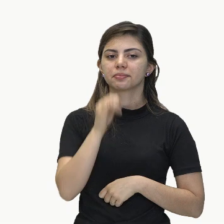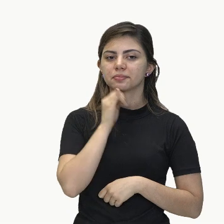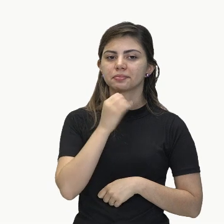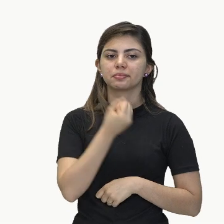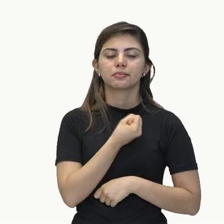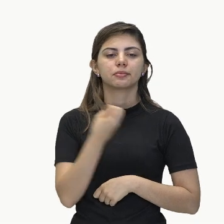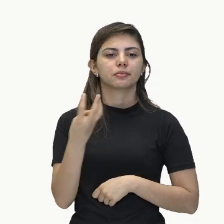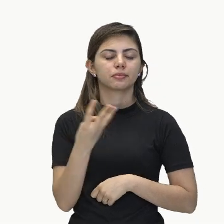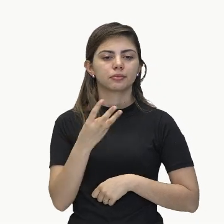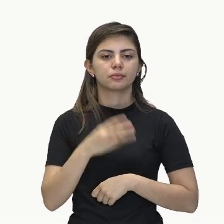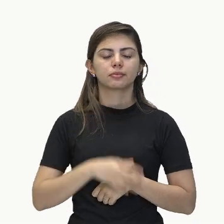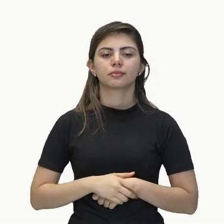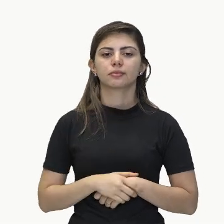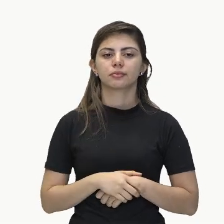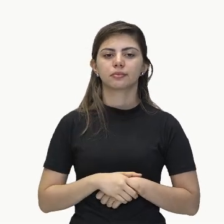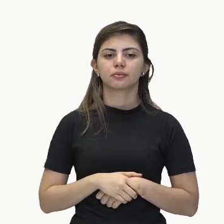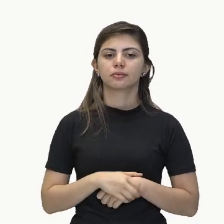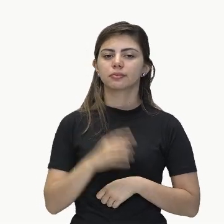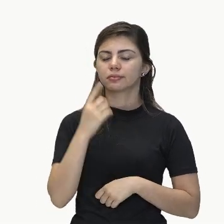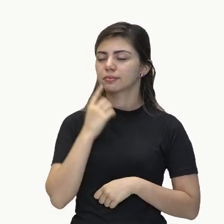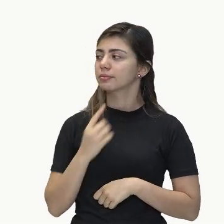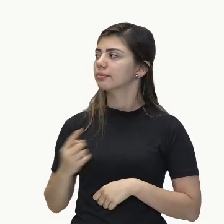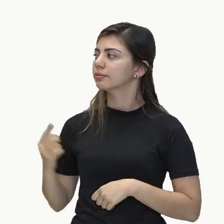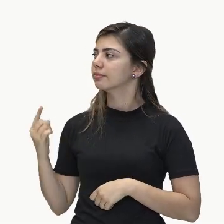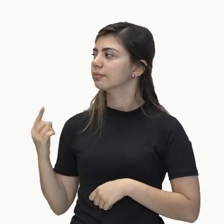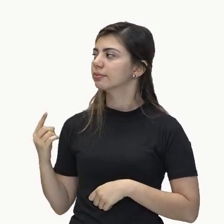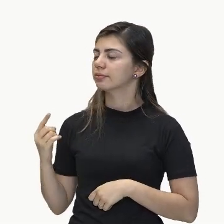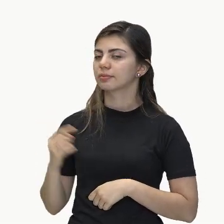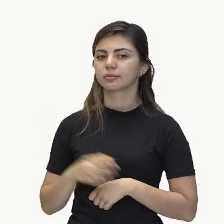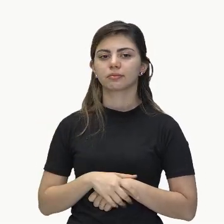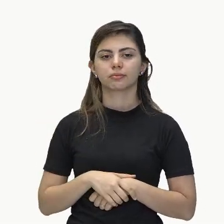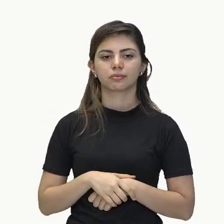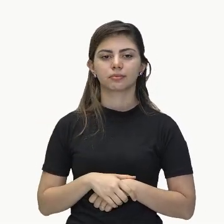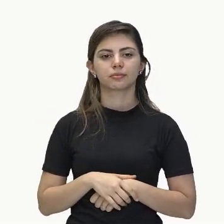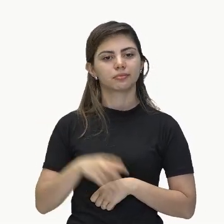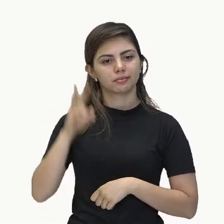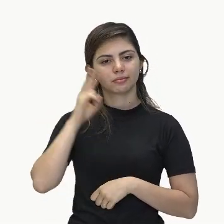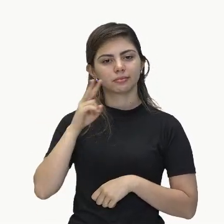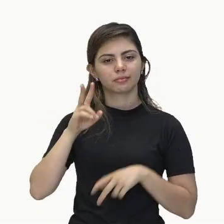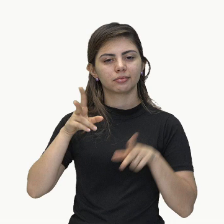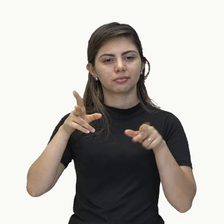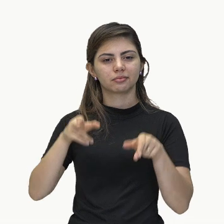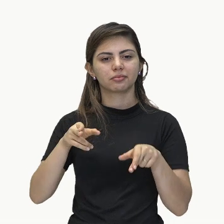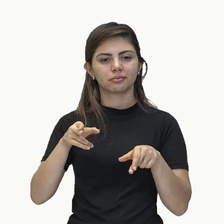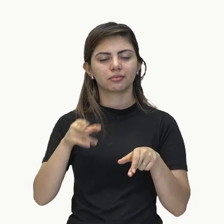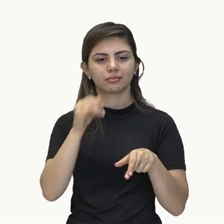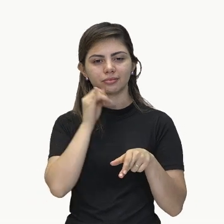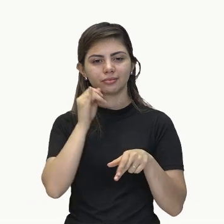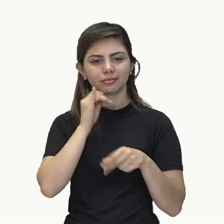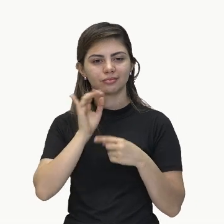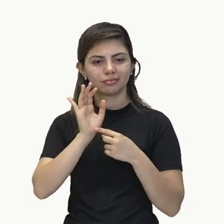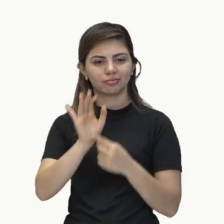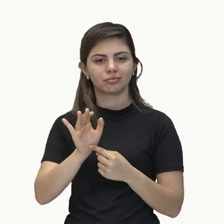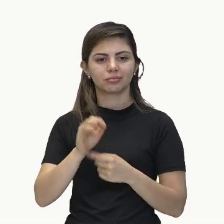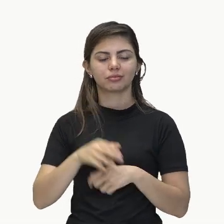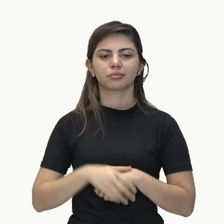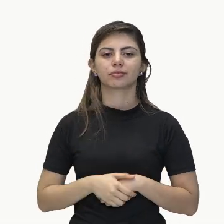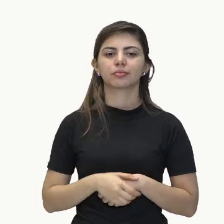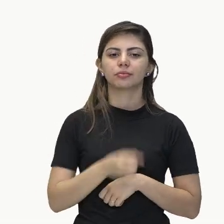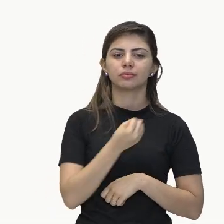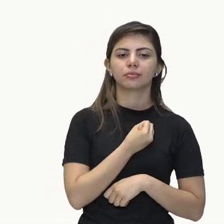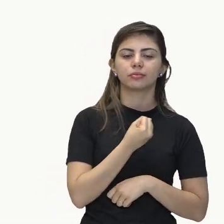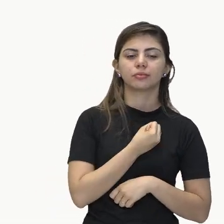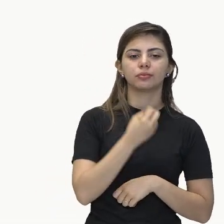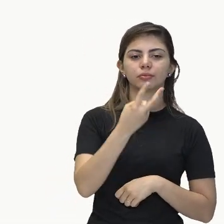exemplo. Ó, esse aqui, igualmente aquele nosso exemplo, ó, é 2 e 3. Tá?